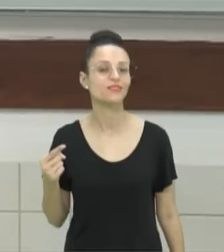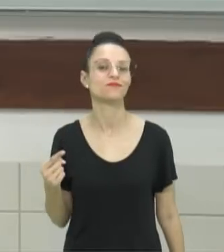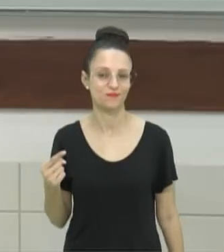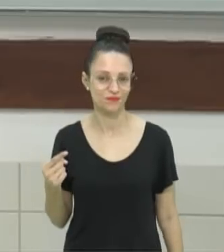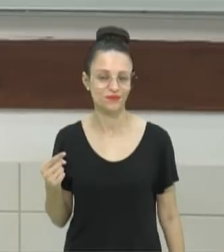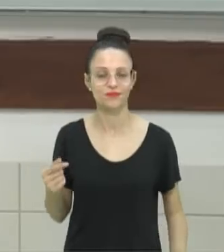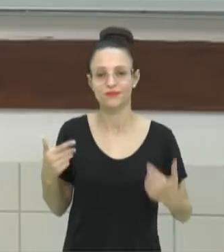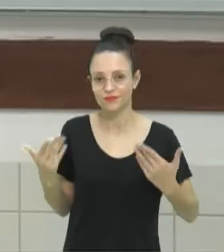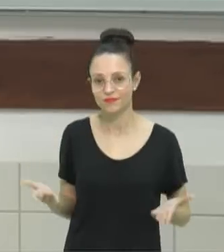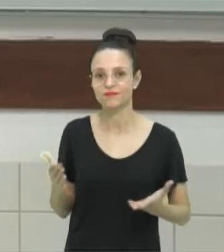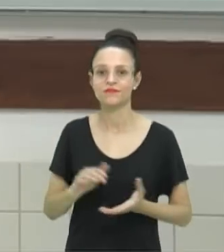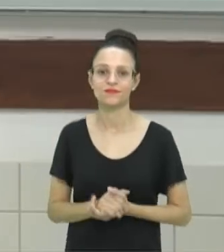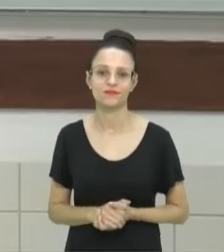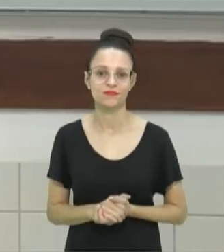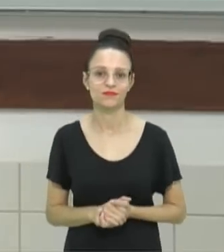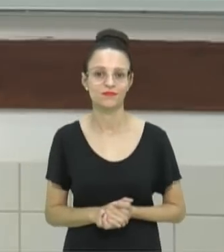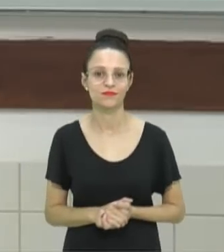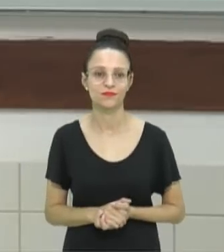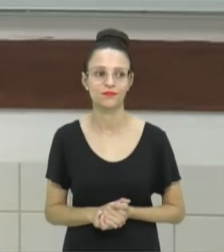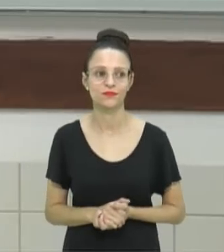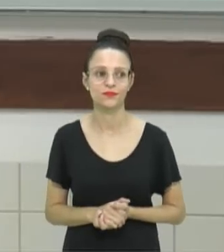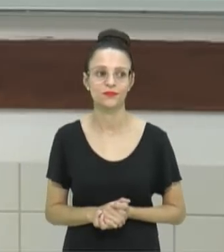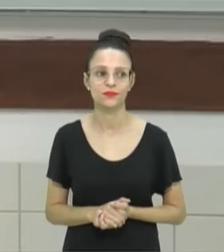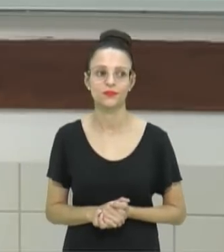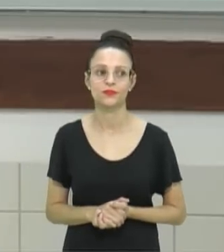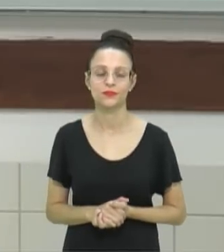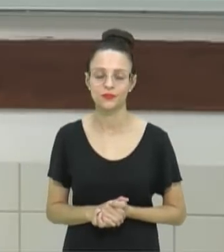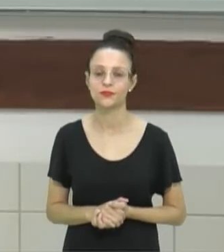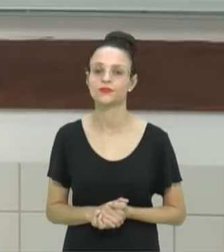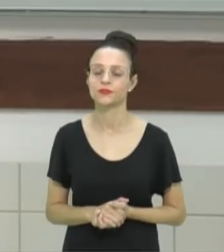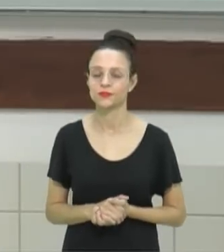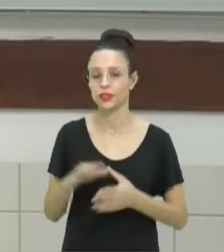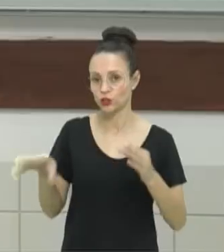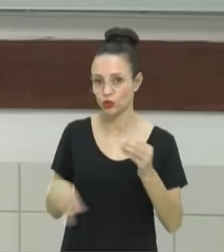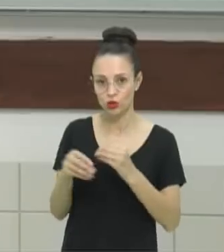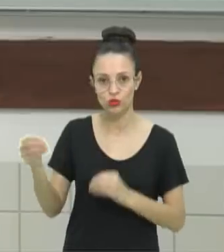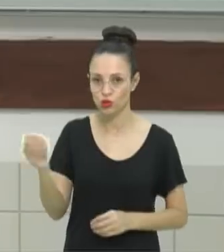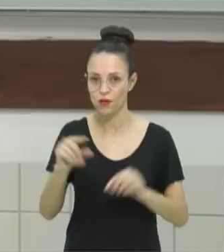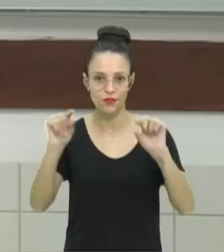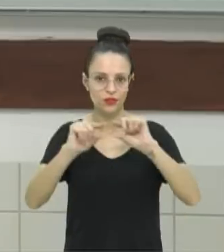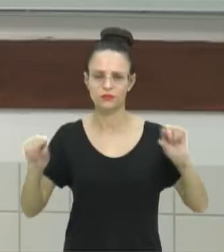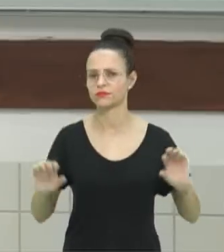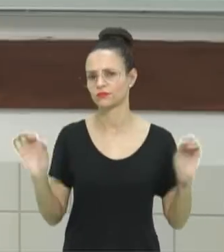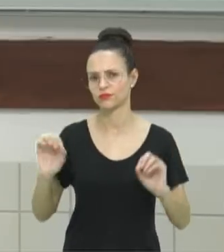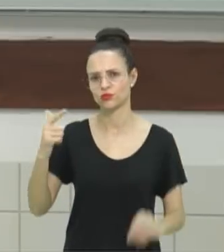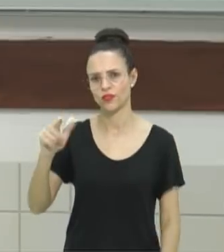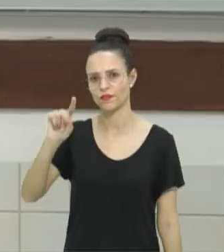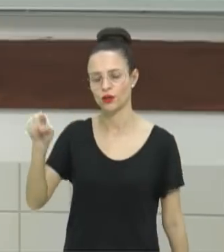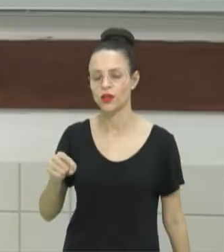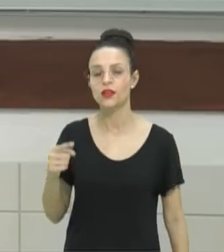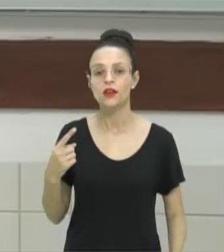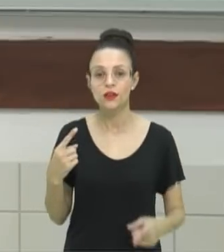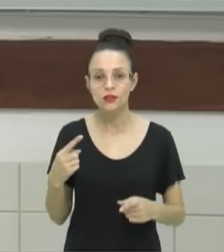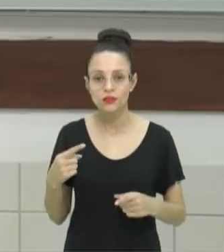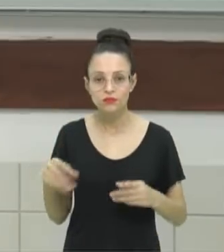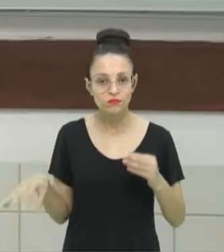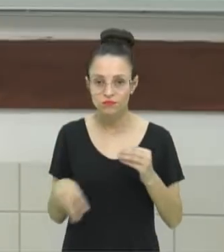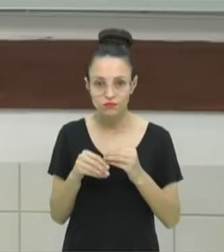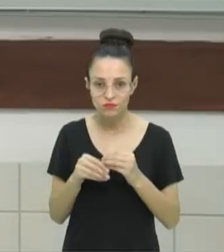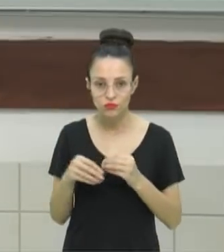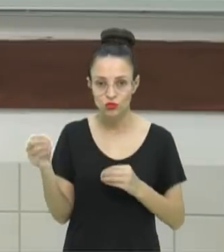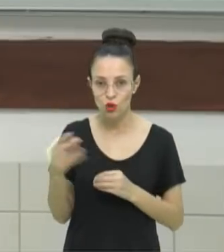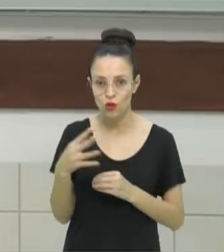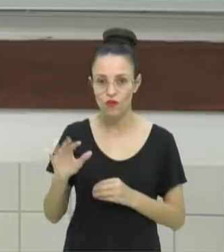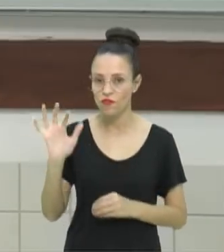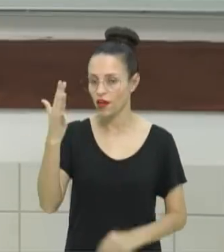tá? Então, introduz uma nova oração? Não, não é por isso que ela não tem vírgula. Introduz um fato novo? Não é por